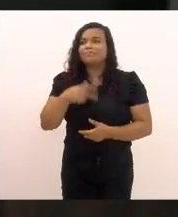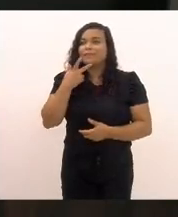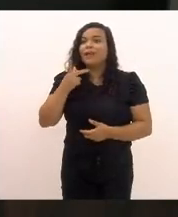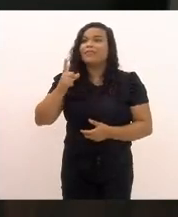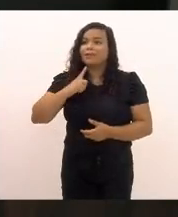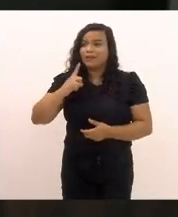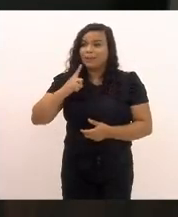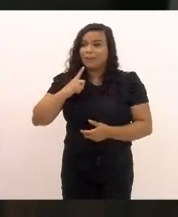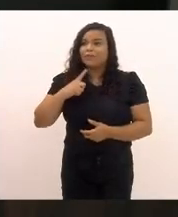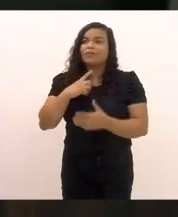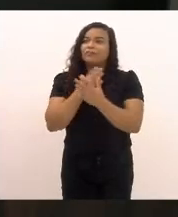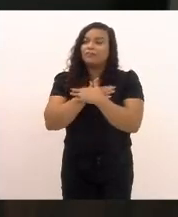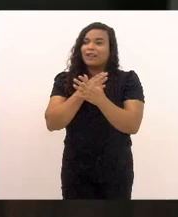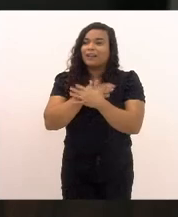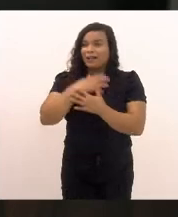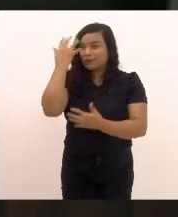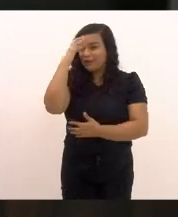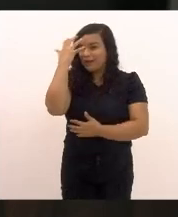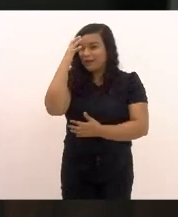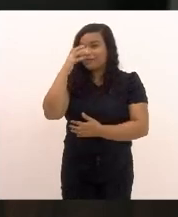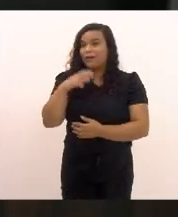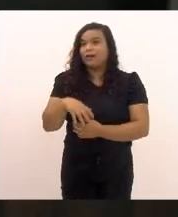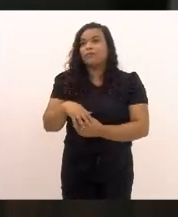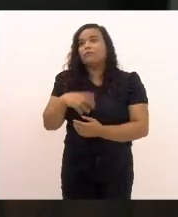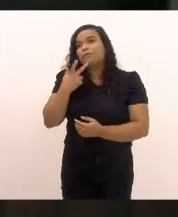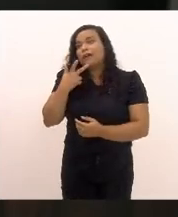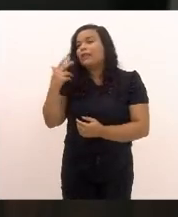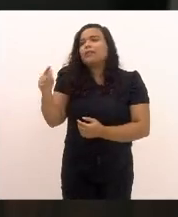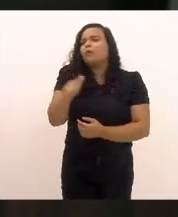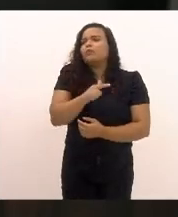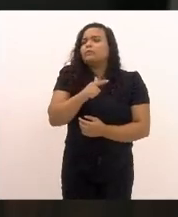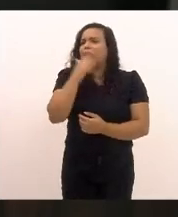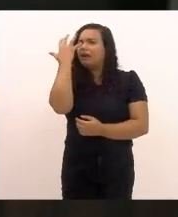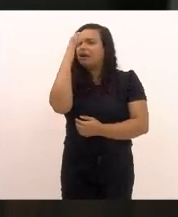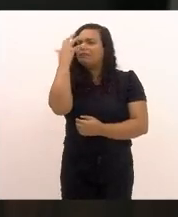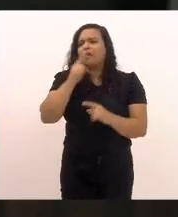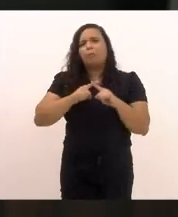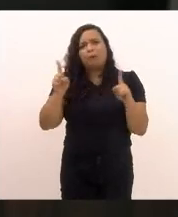feriado de carnaval e não era para haver carnaval, mas houve carnaval.